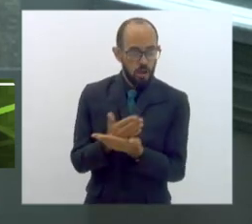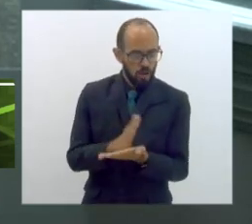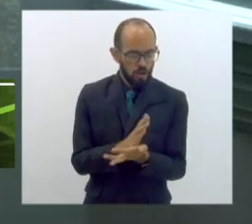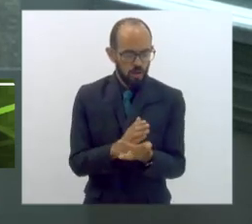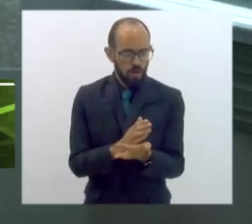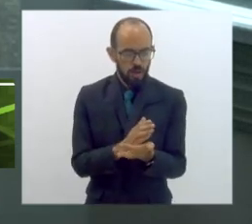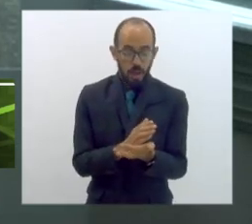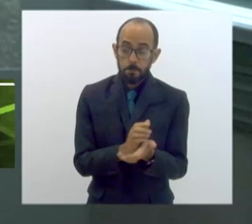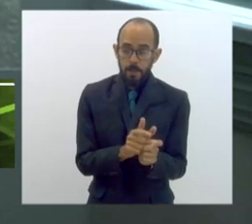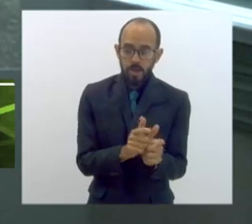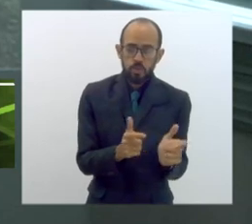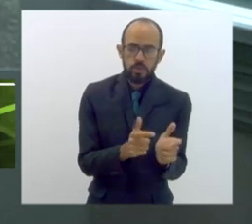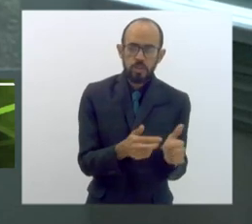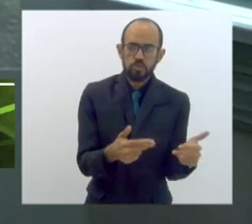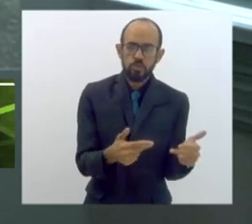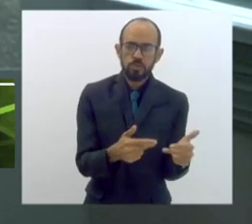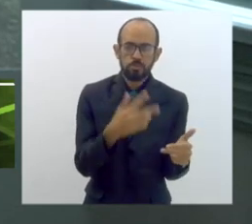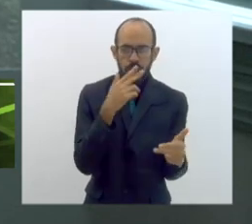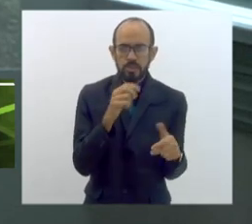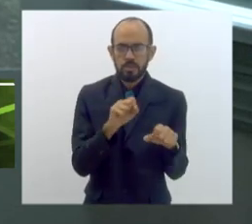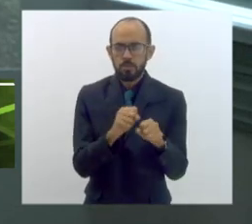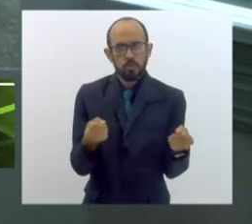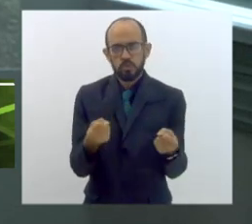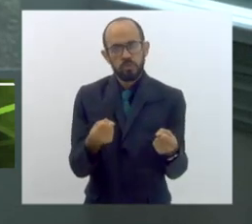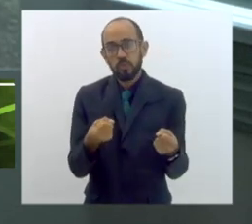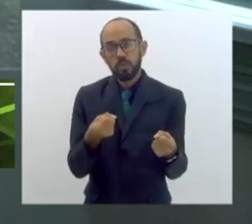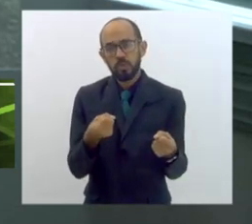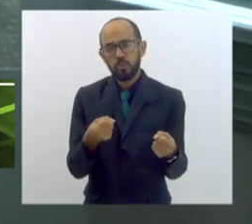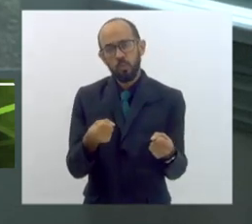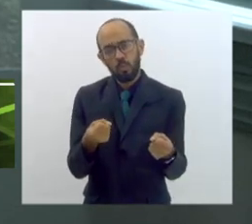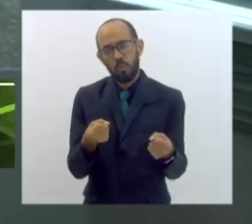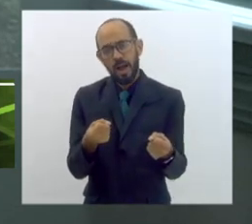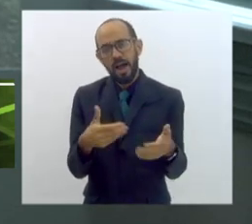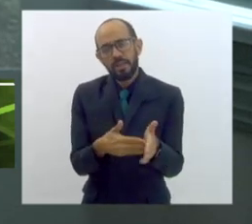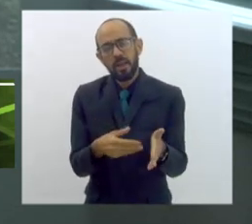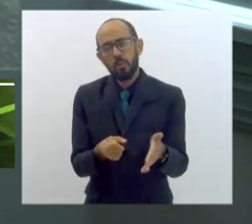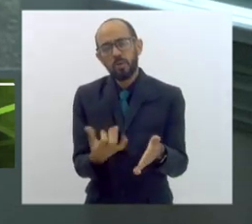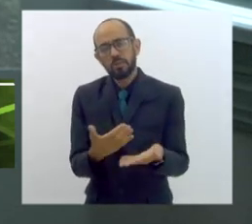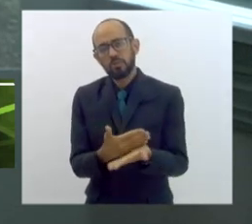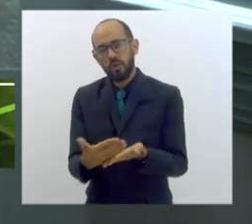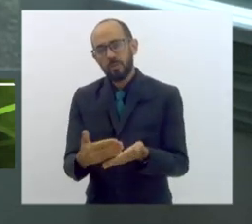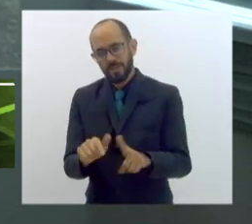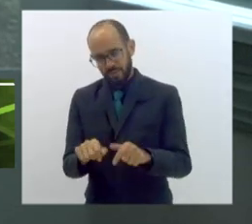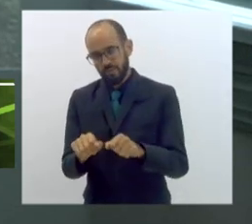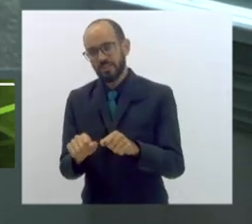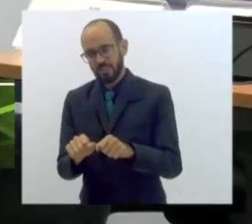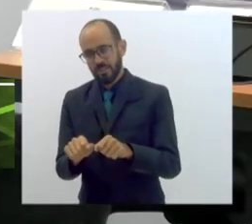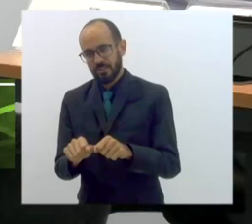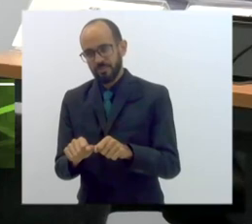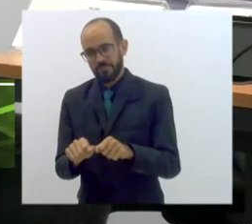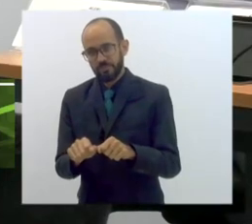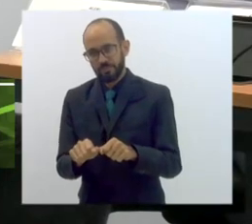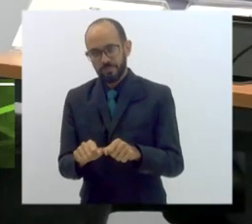impossíveis até que sejam feitas. Então, o consórcio na nossa região serrana ele parecia ser impossível. Hoje a gente já